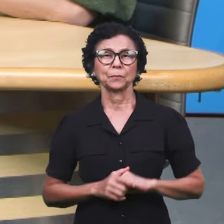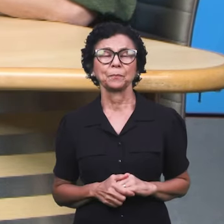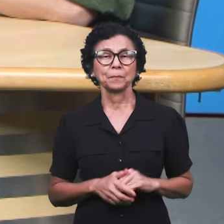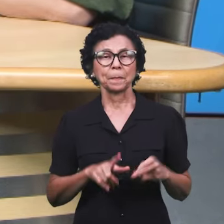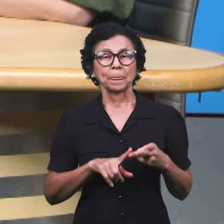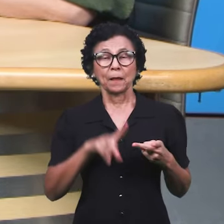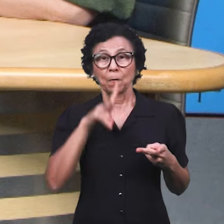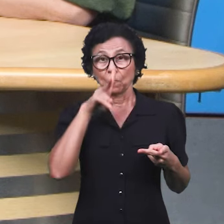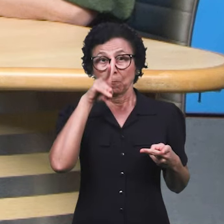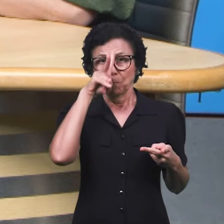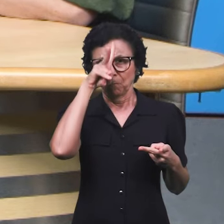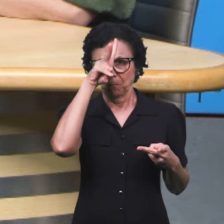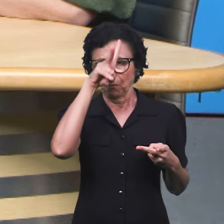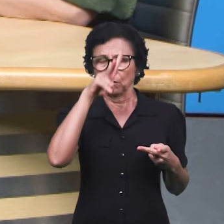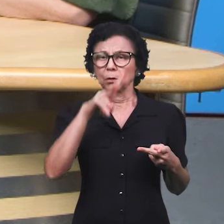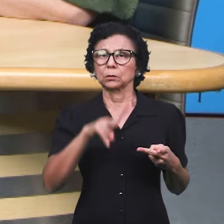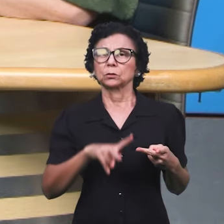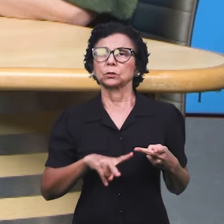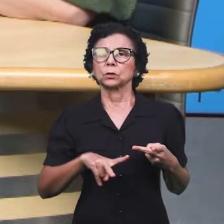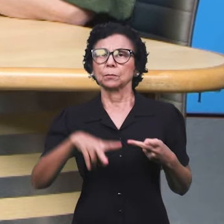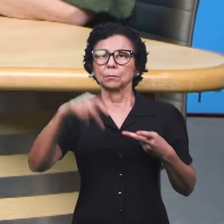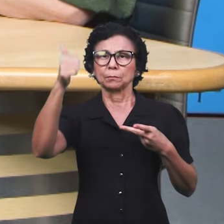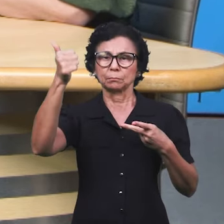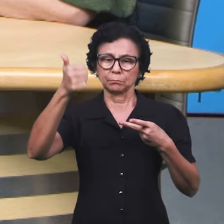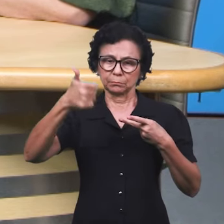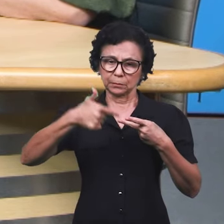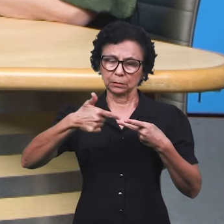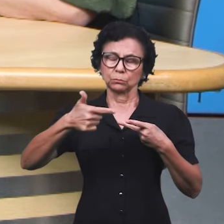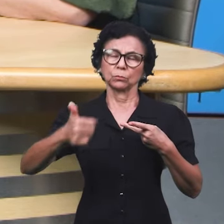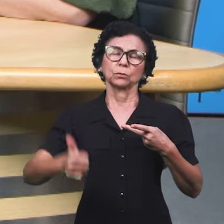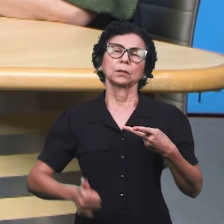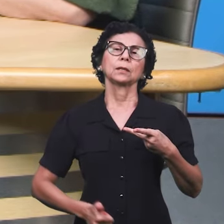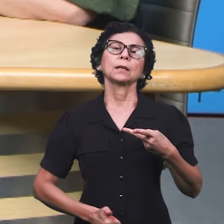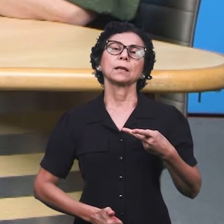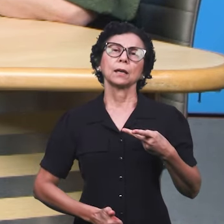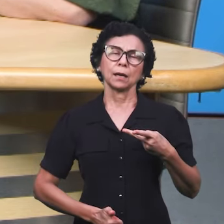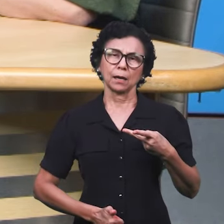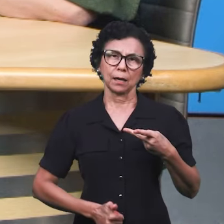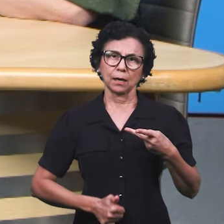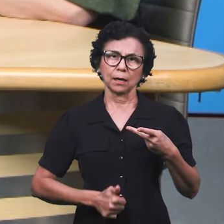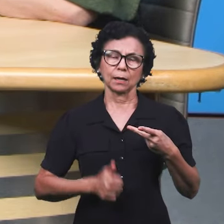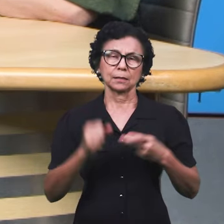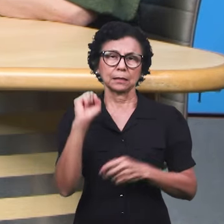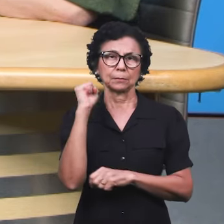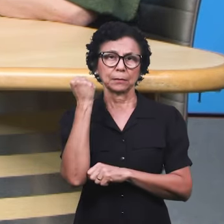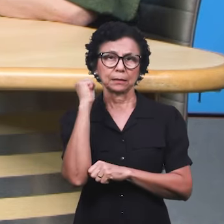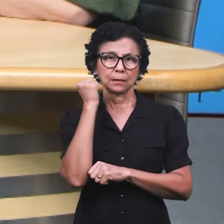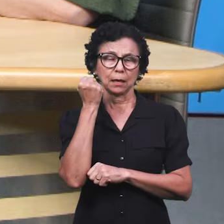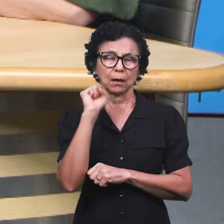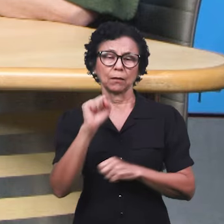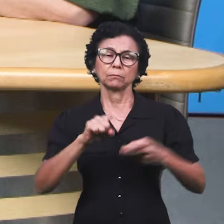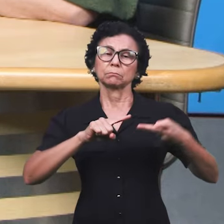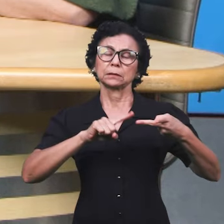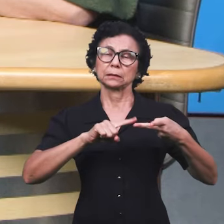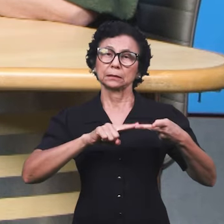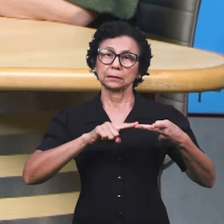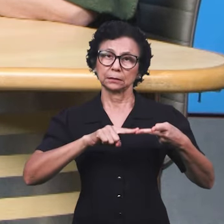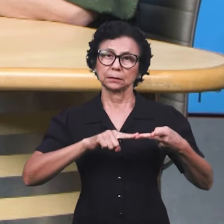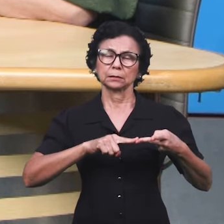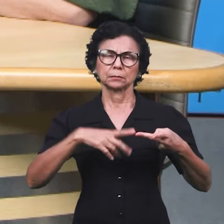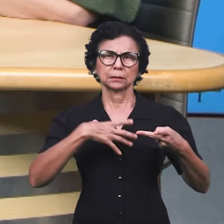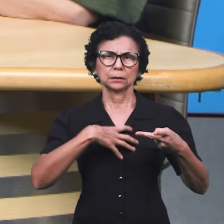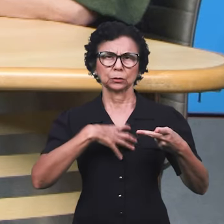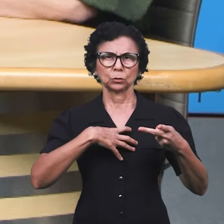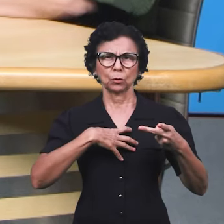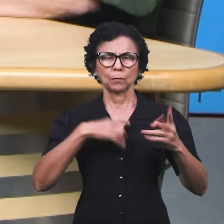e aí por isso preocupa um pouquinho mais. Isso, geralmente é uma doença mais grave, mais intensa, com mais sintomas do que o